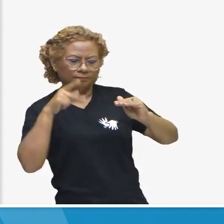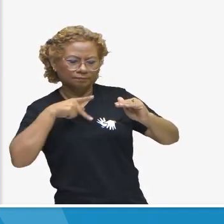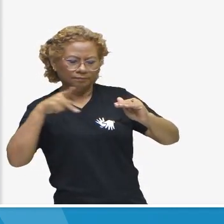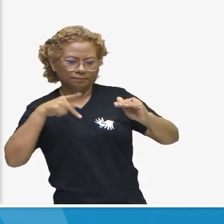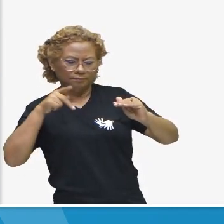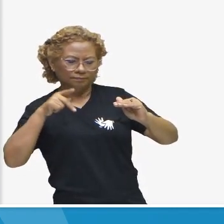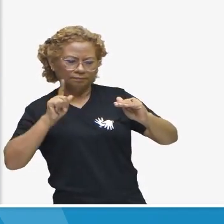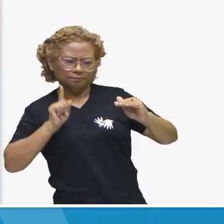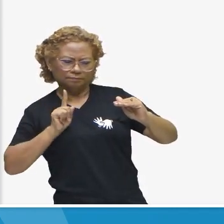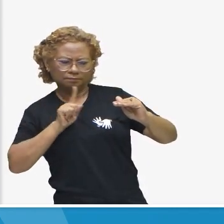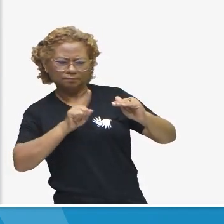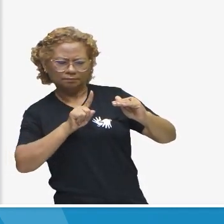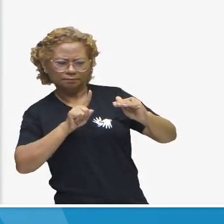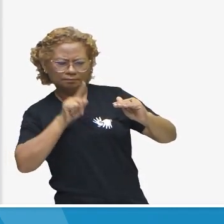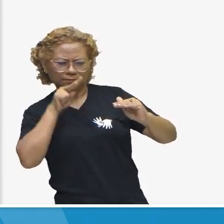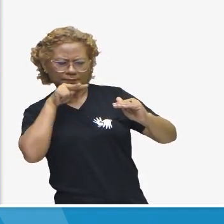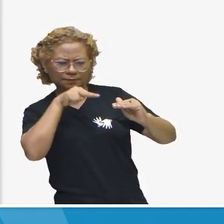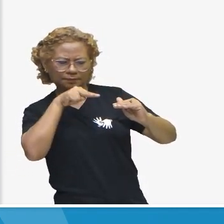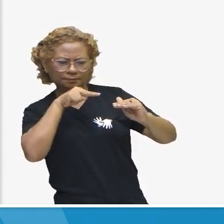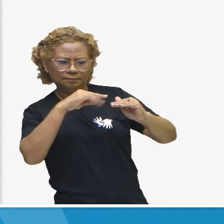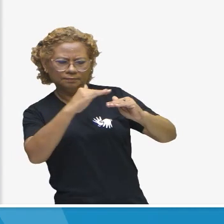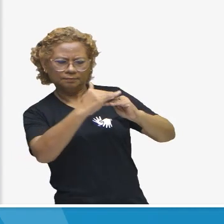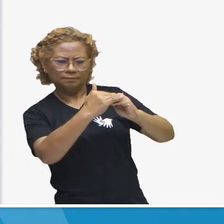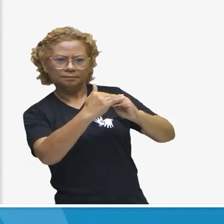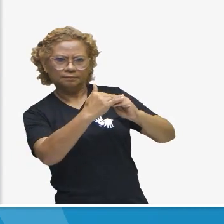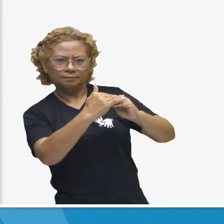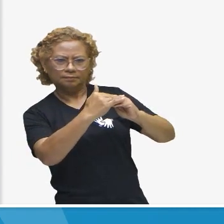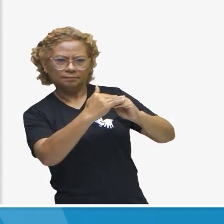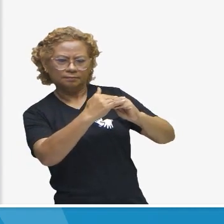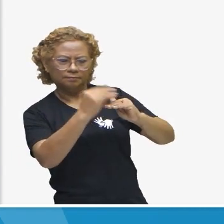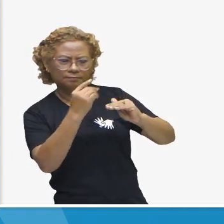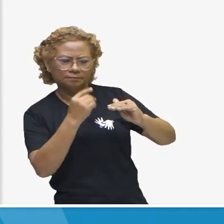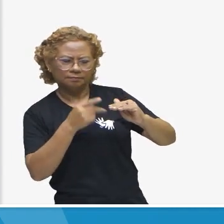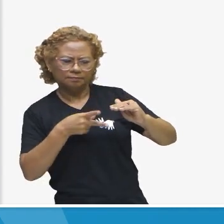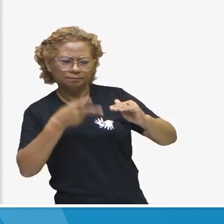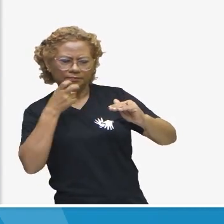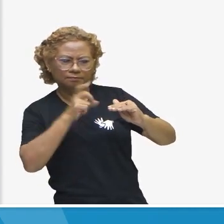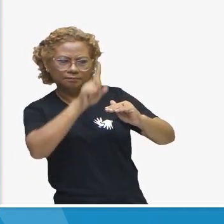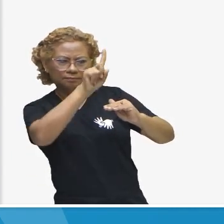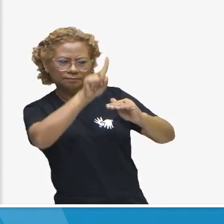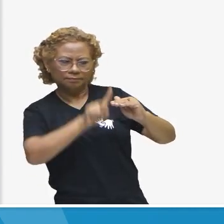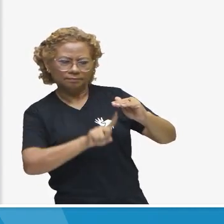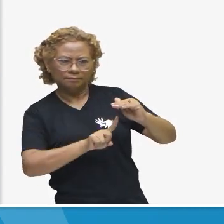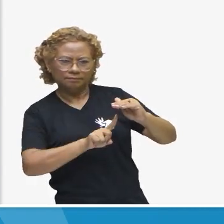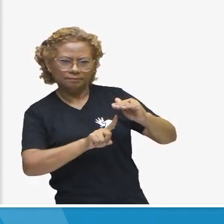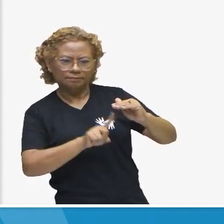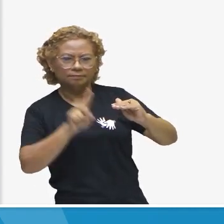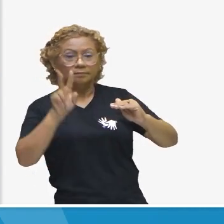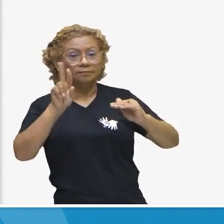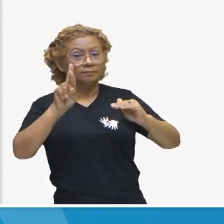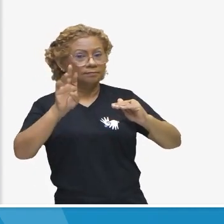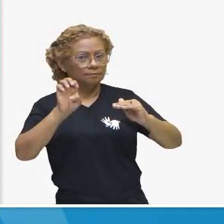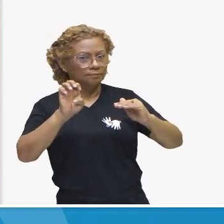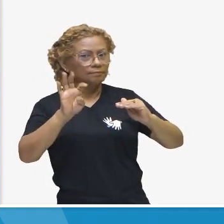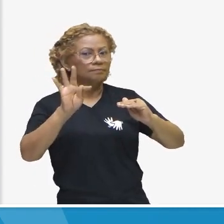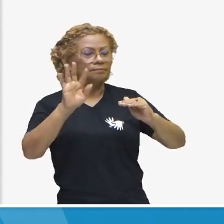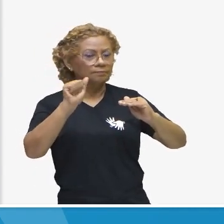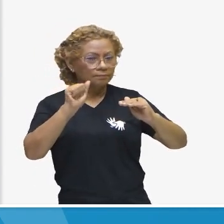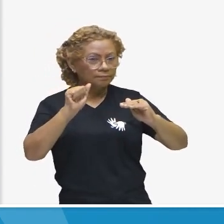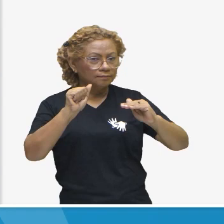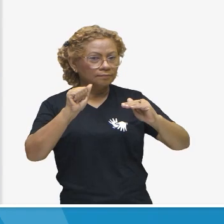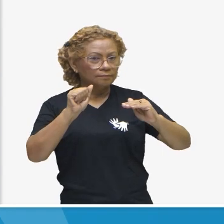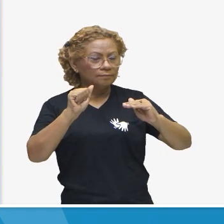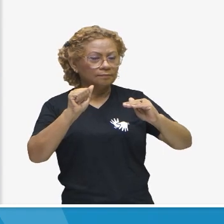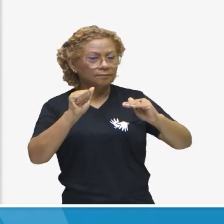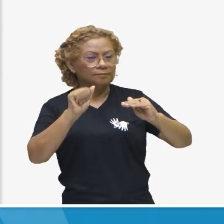lateral do meu plano. Então, perceba que eu tenho uma reta, né? Essa reta, ela está simbolizando aí a sombra que está